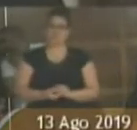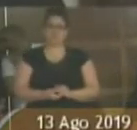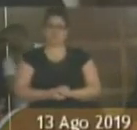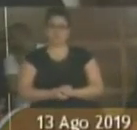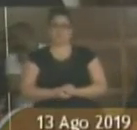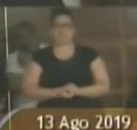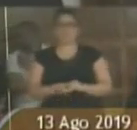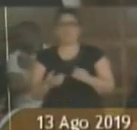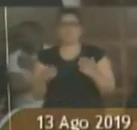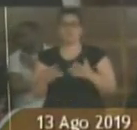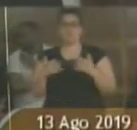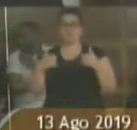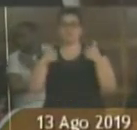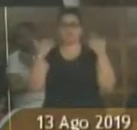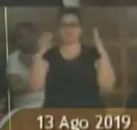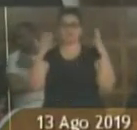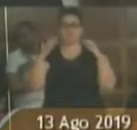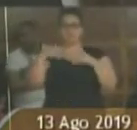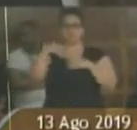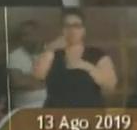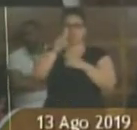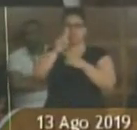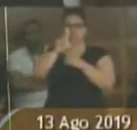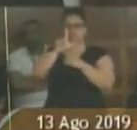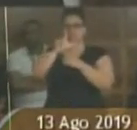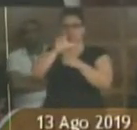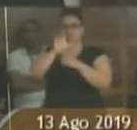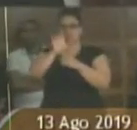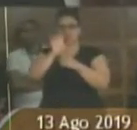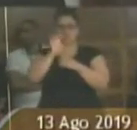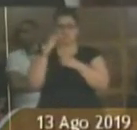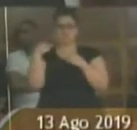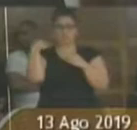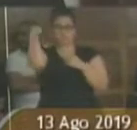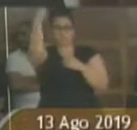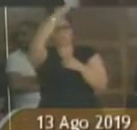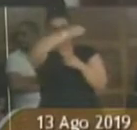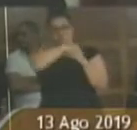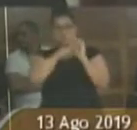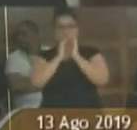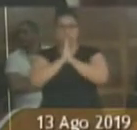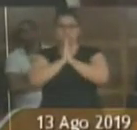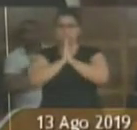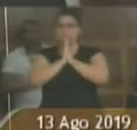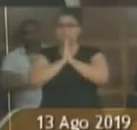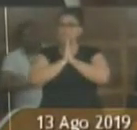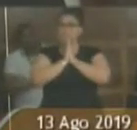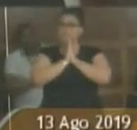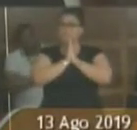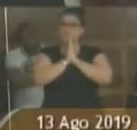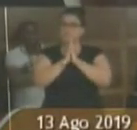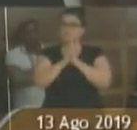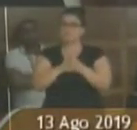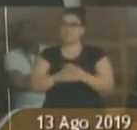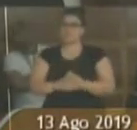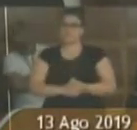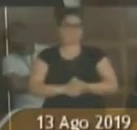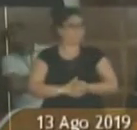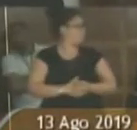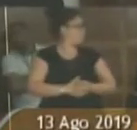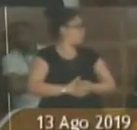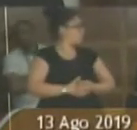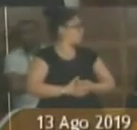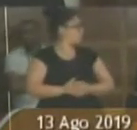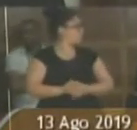irmã Dulce, Beata. Dulce dos pobres, ou dos bem-aventurados. Dulce dos pobres e